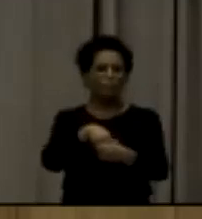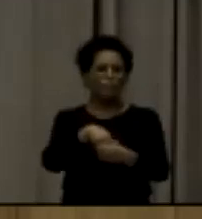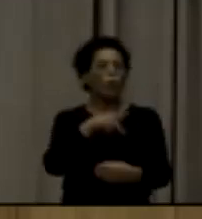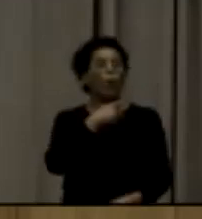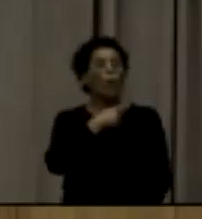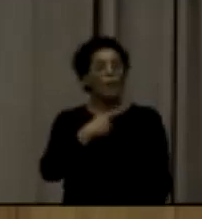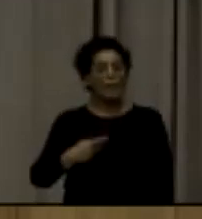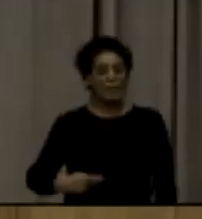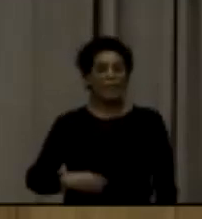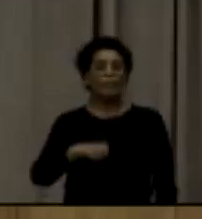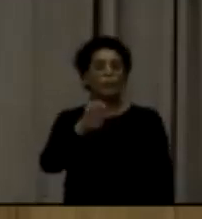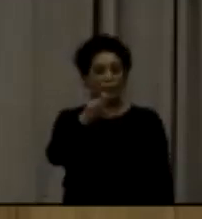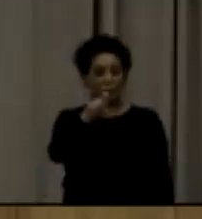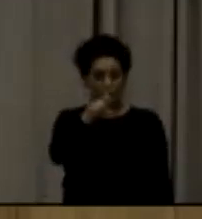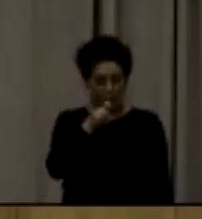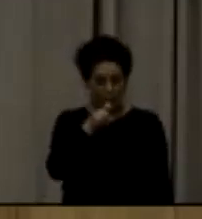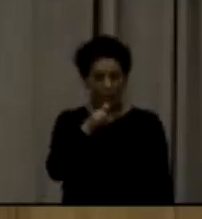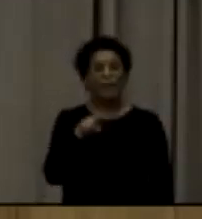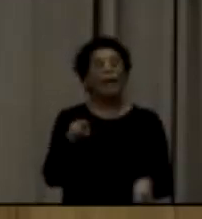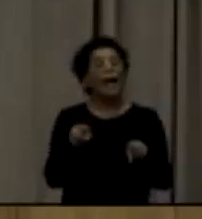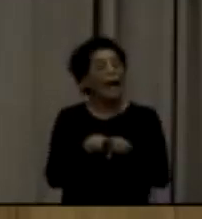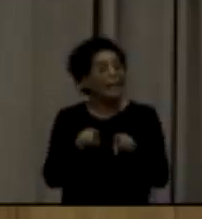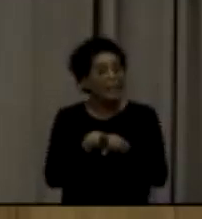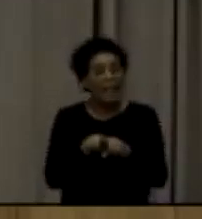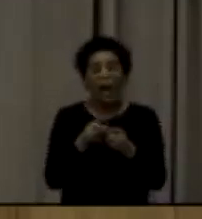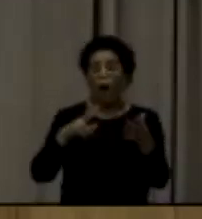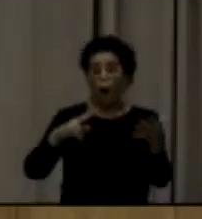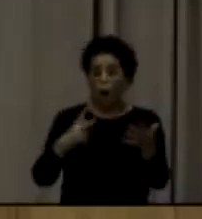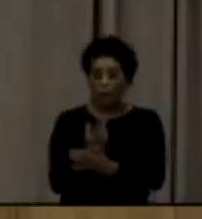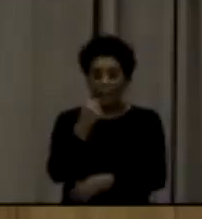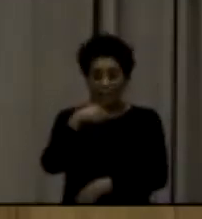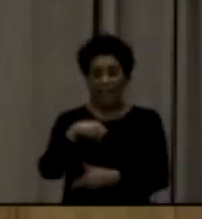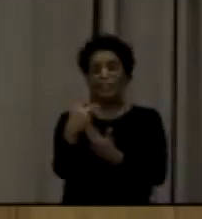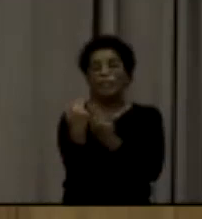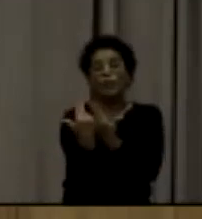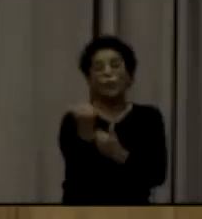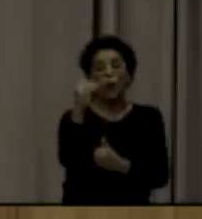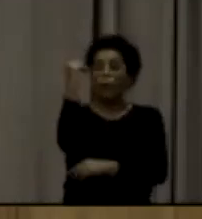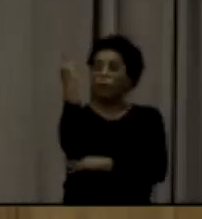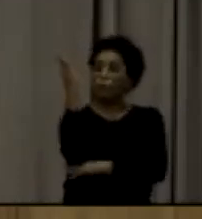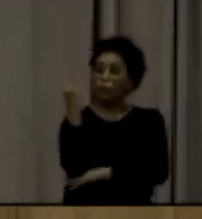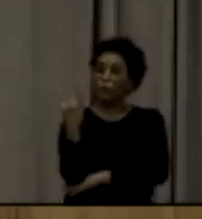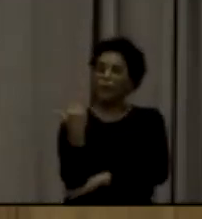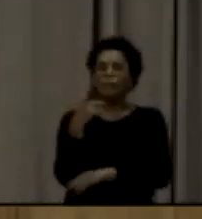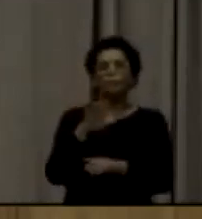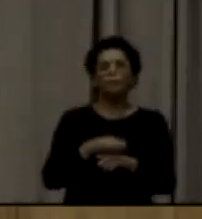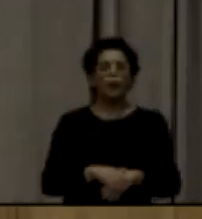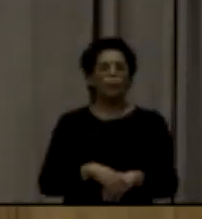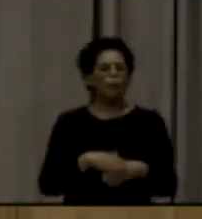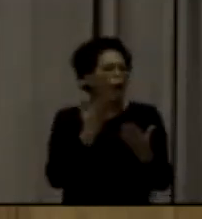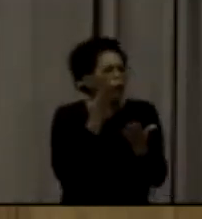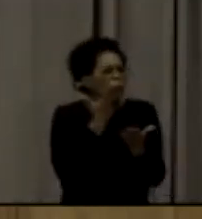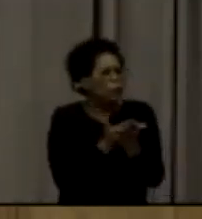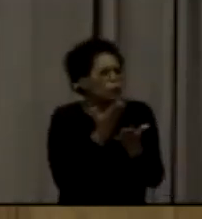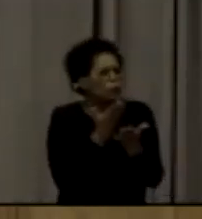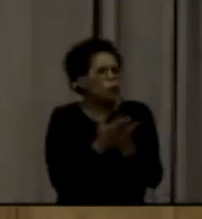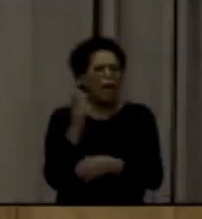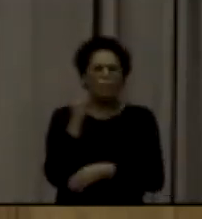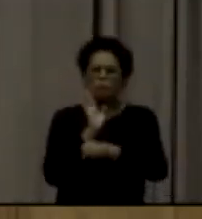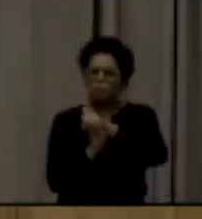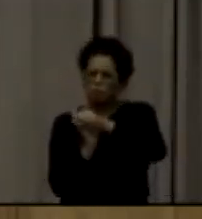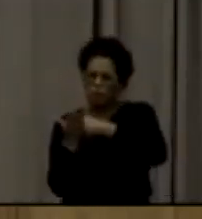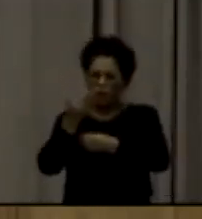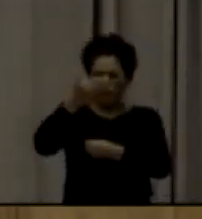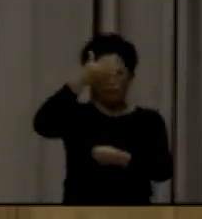medida, também no Brasil. O Karl Polanyi, ao estudar a emergência do